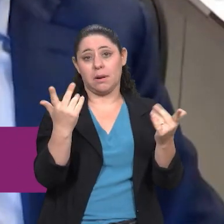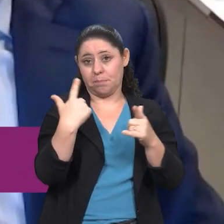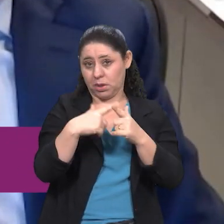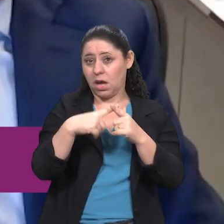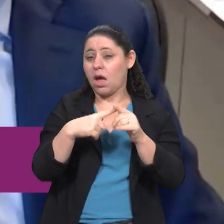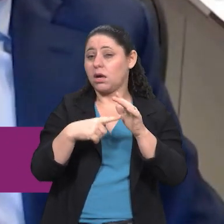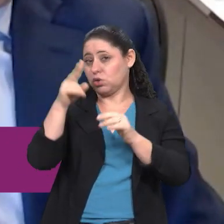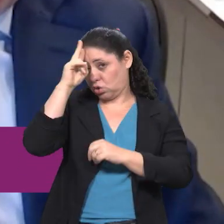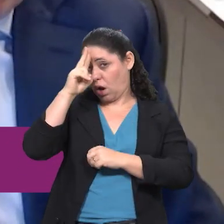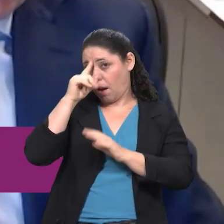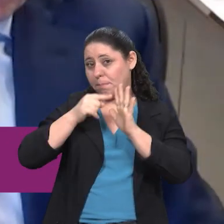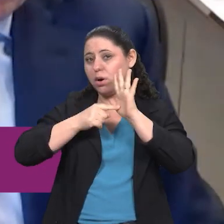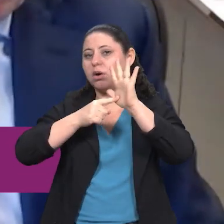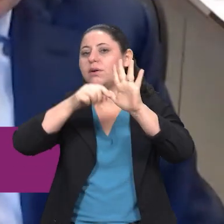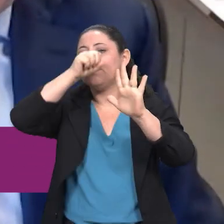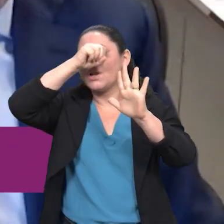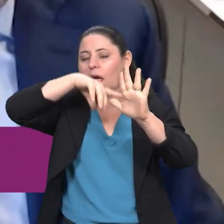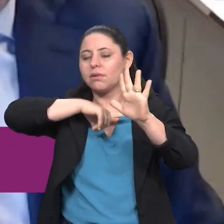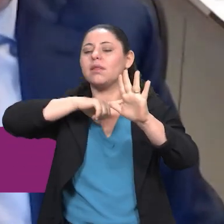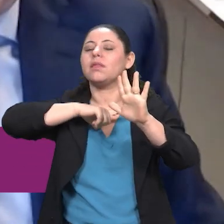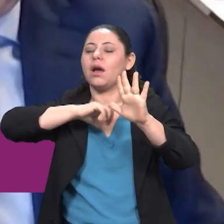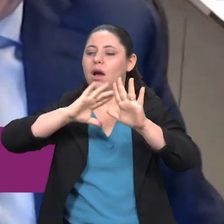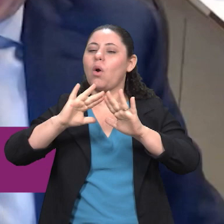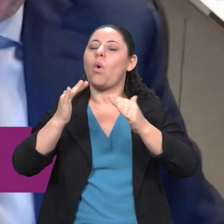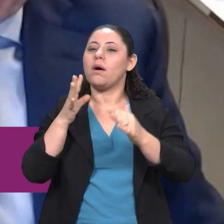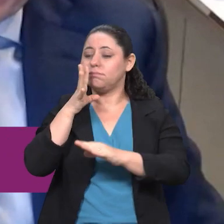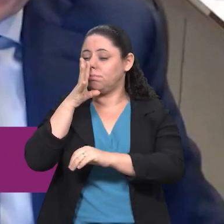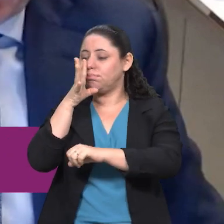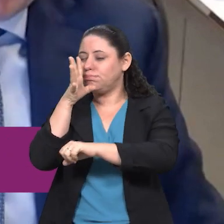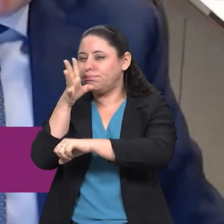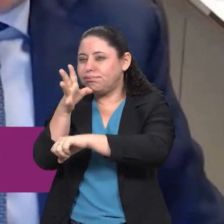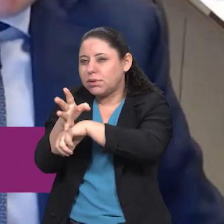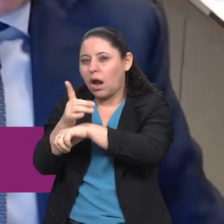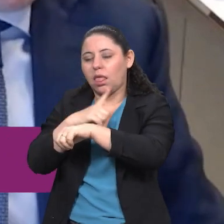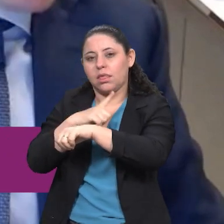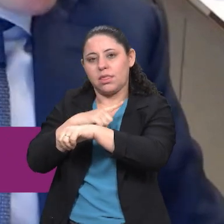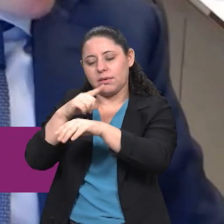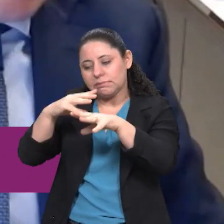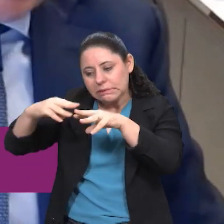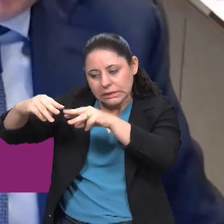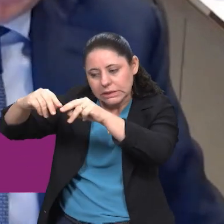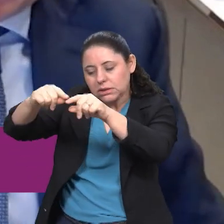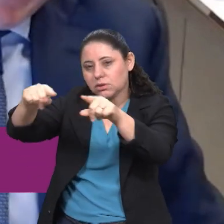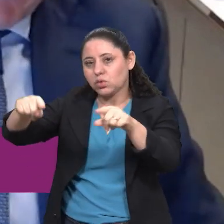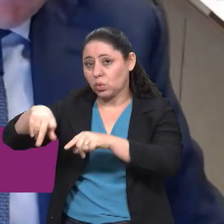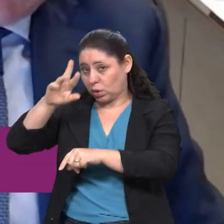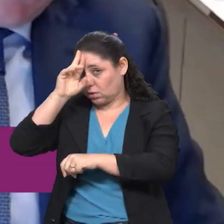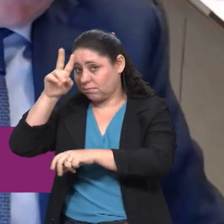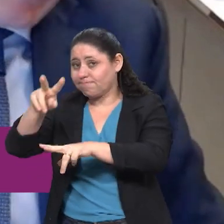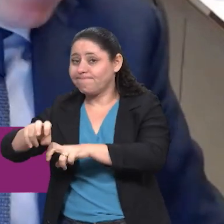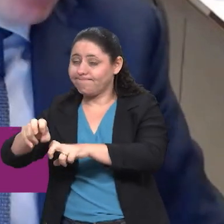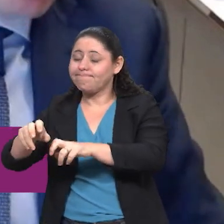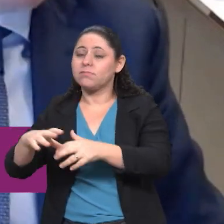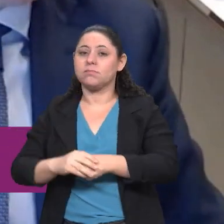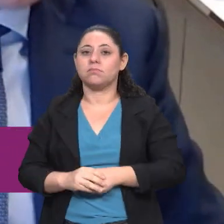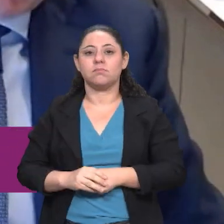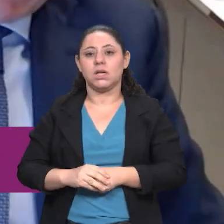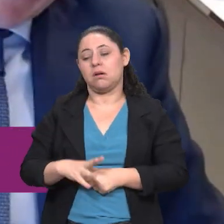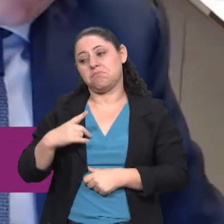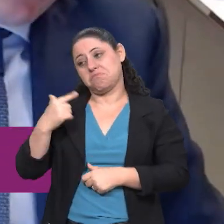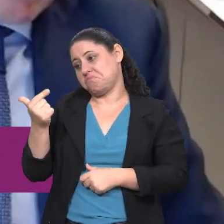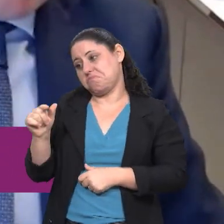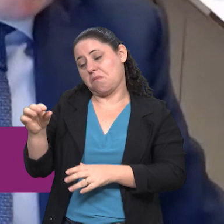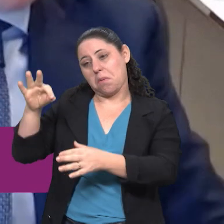violência nessas ocupações, nessas invasões. Então, realmente a propriedade fica sem produção. Nós temos